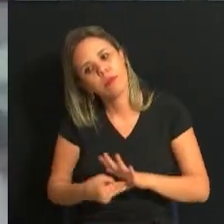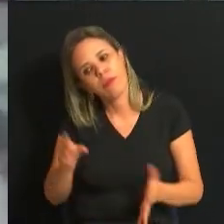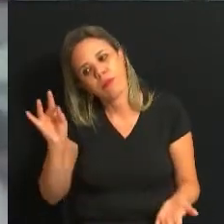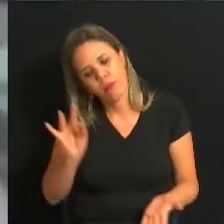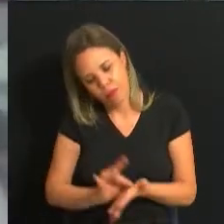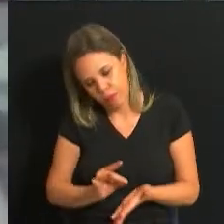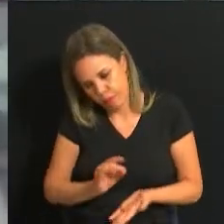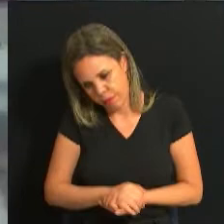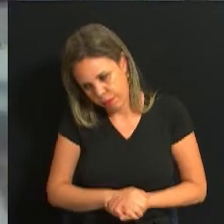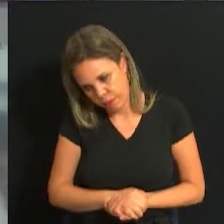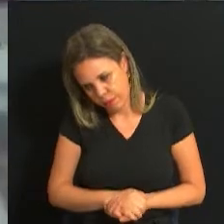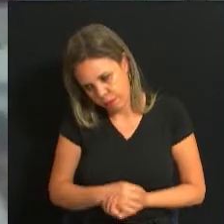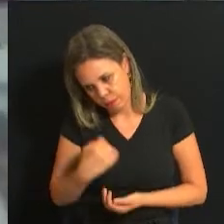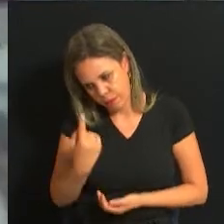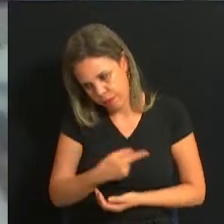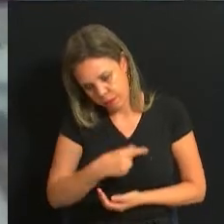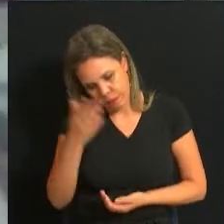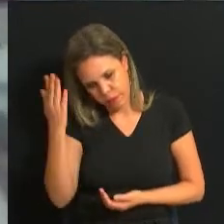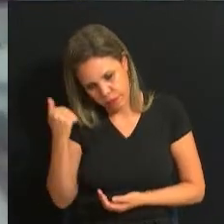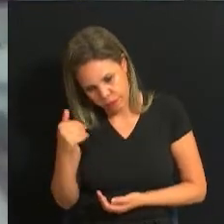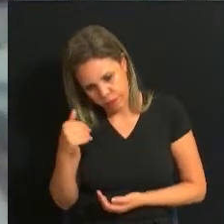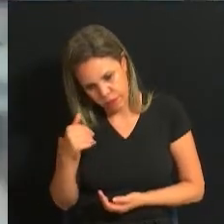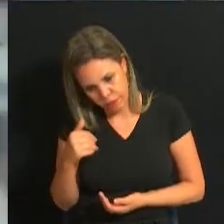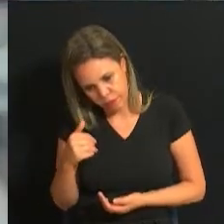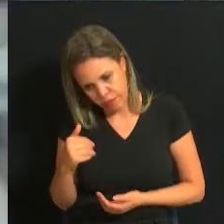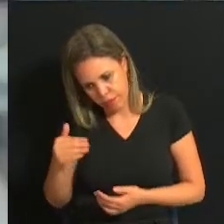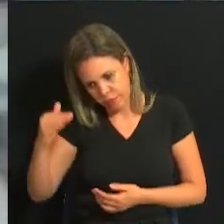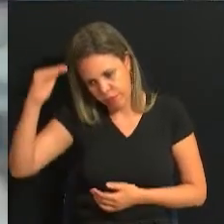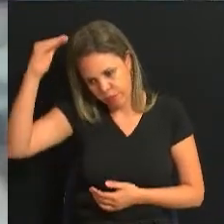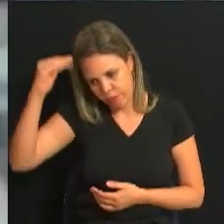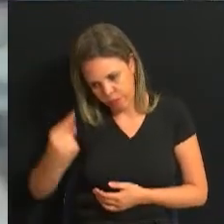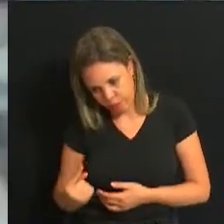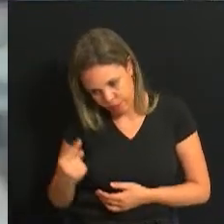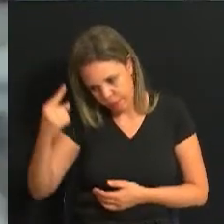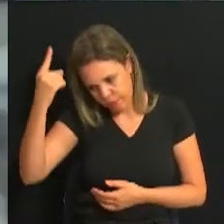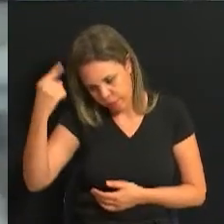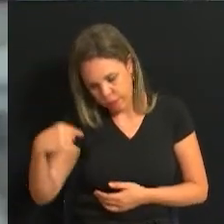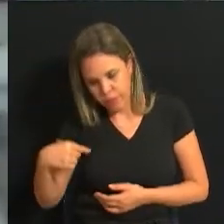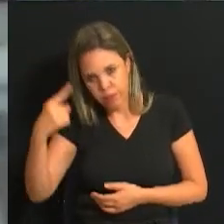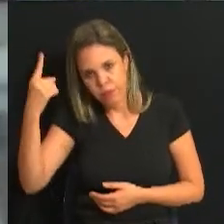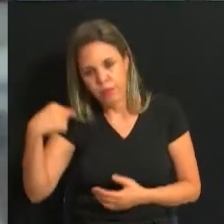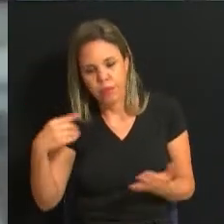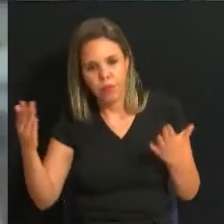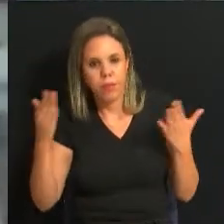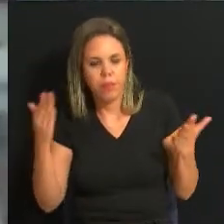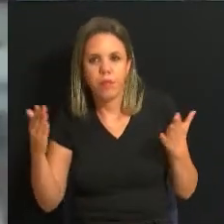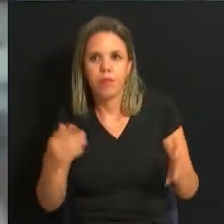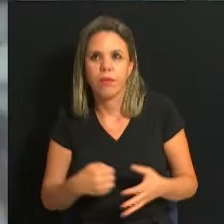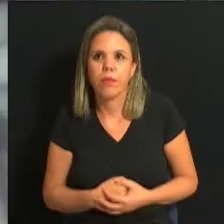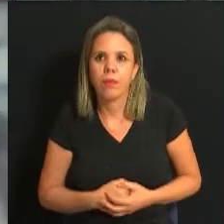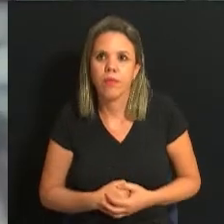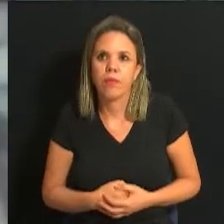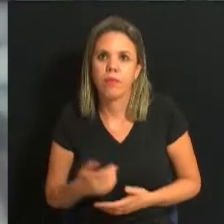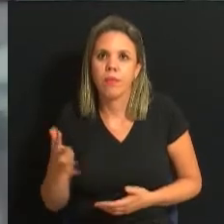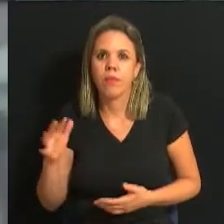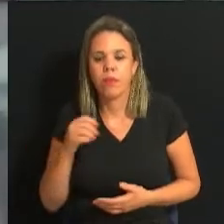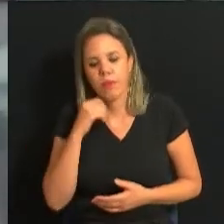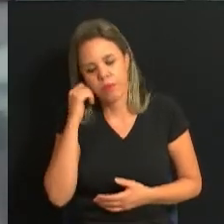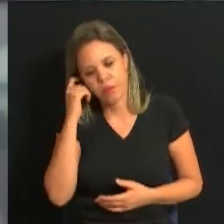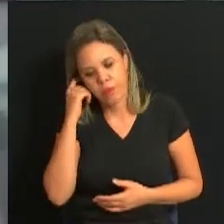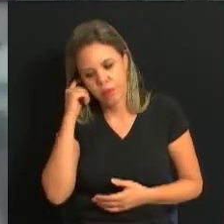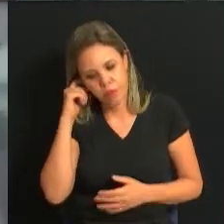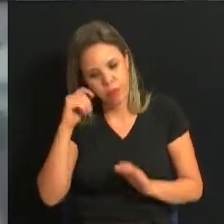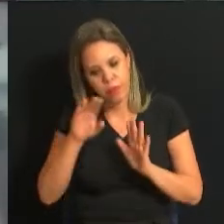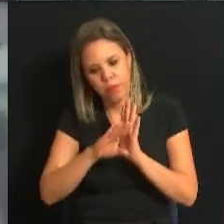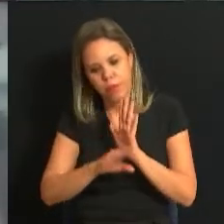E para a gente saber se a gente é alto ou baixo, a gente tem um parâmetro de comparação. Isso é meio que automático, programado no